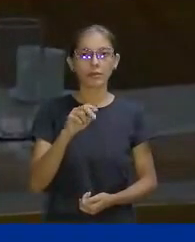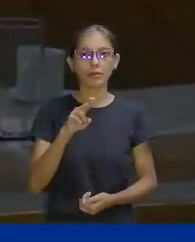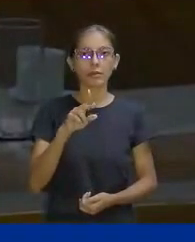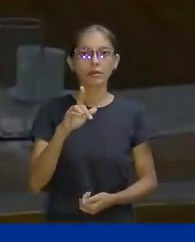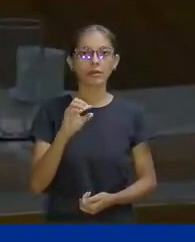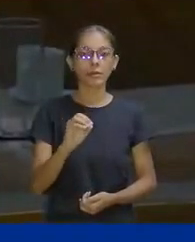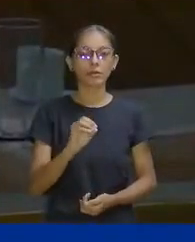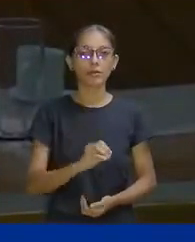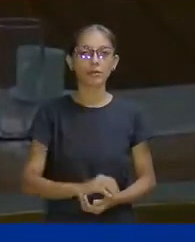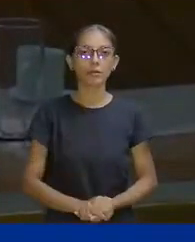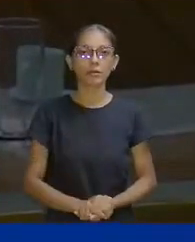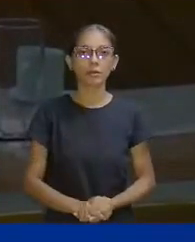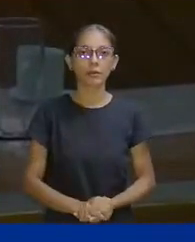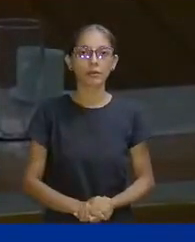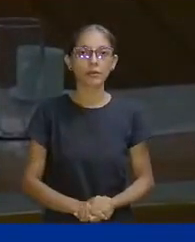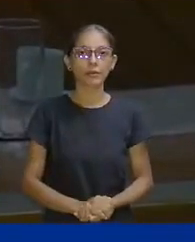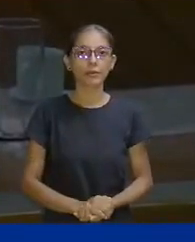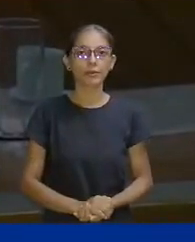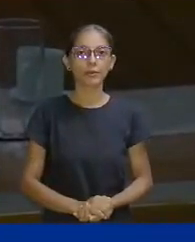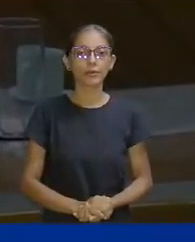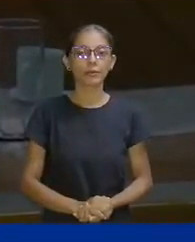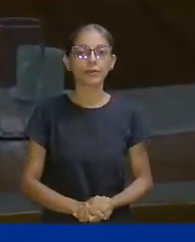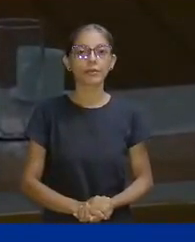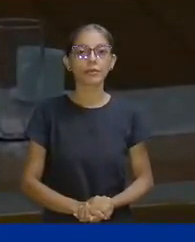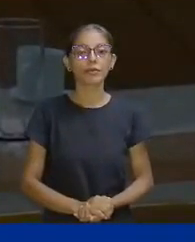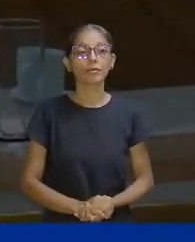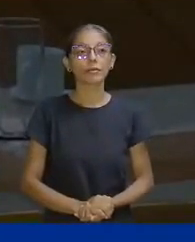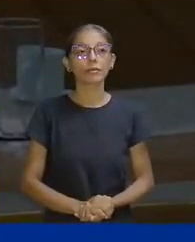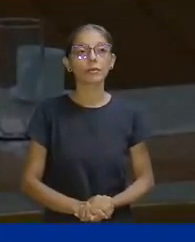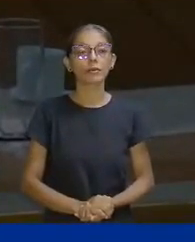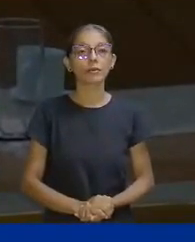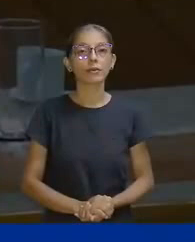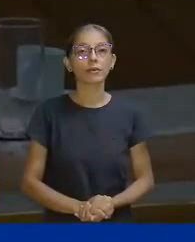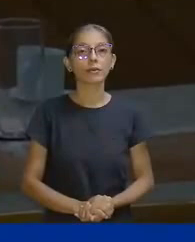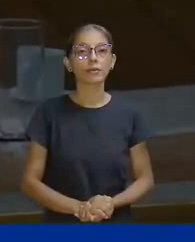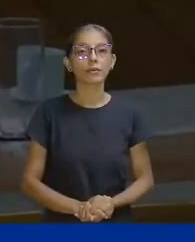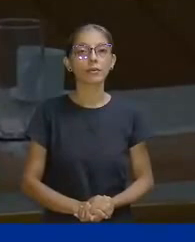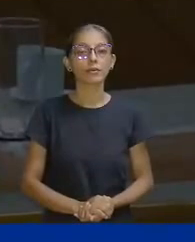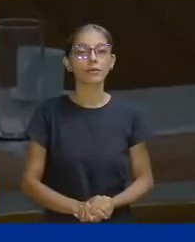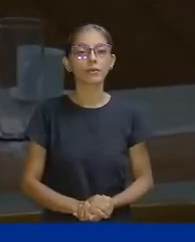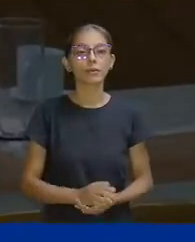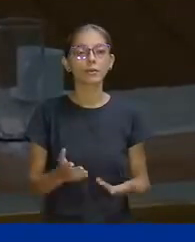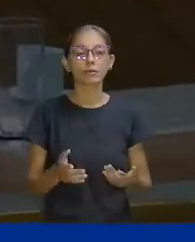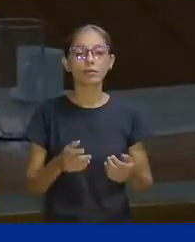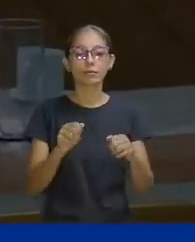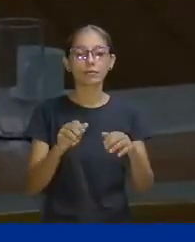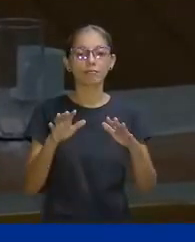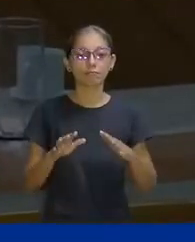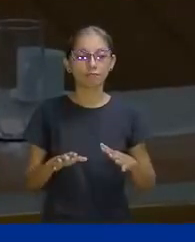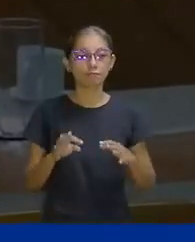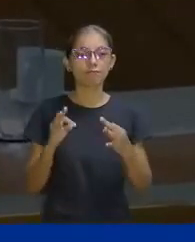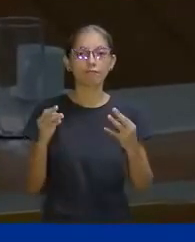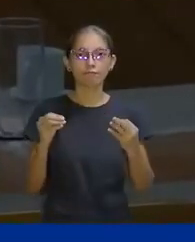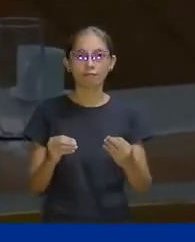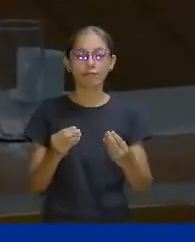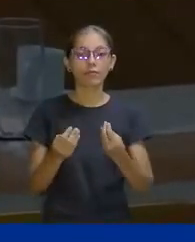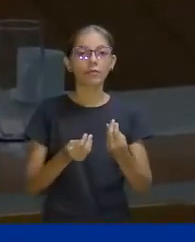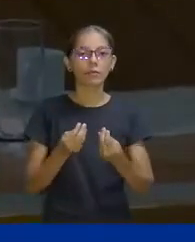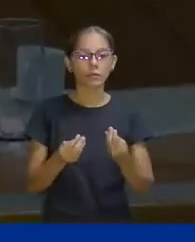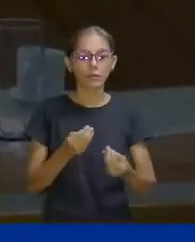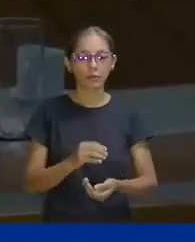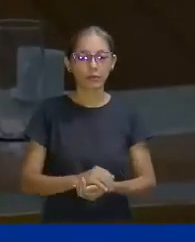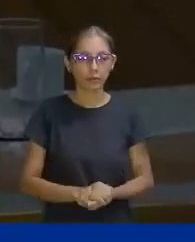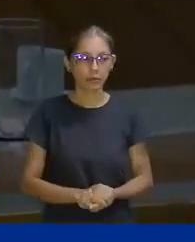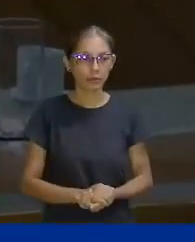presidente, eminentes pares, senhora procuradora e todos que nos ouvem, serventuários aqui presentes, todos que estão nos acompanhando. Senhor presidente,